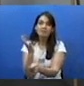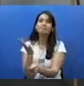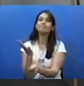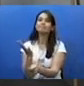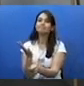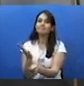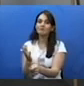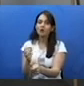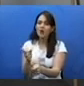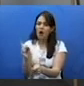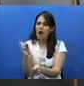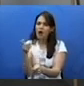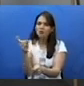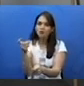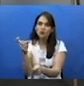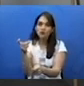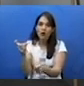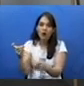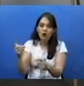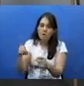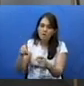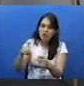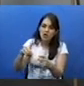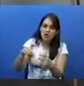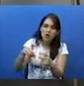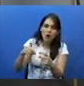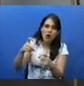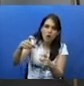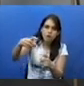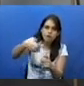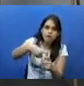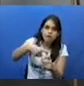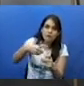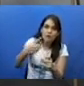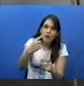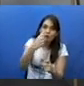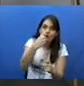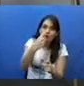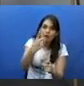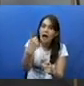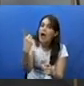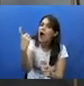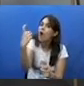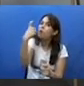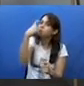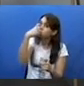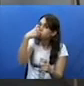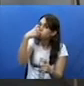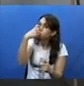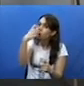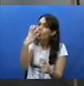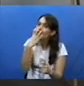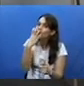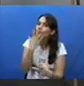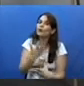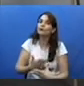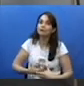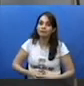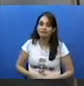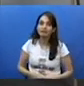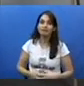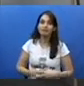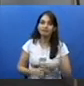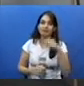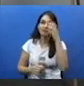o anzol com a minhoca, com a vara de pescar, ela acabou pescando o nariz do sua avó, né? O